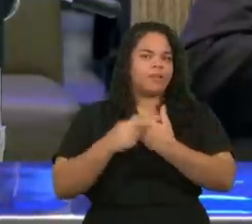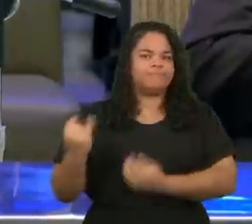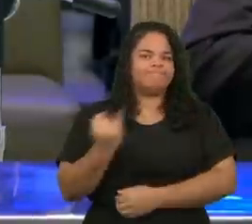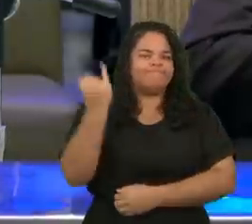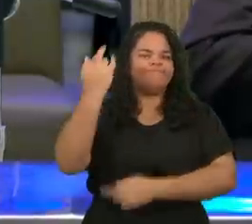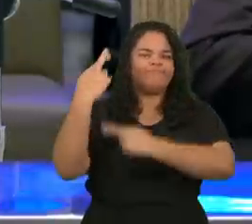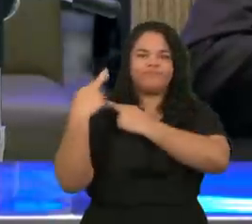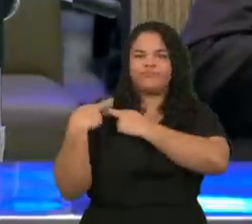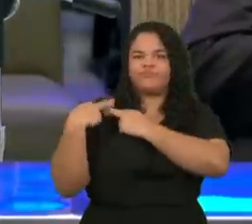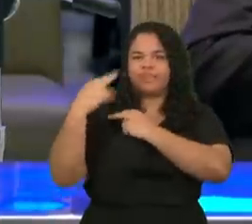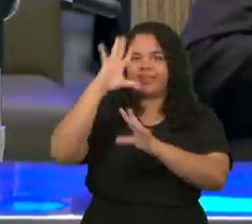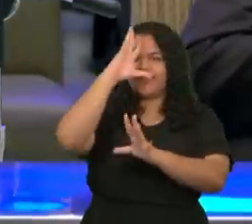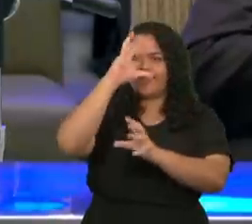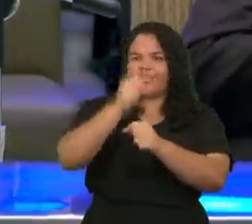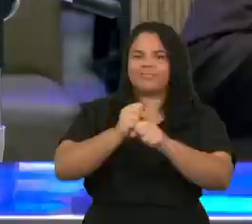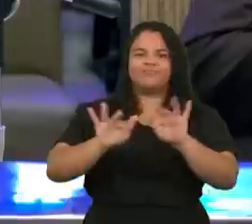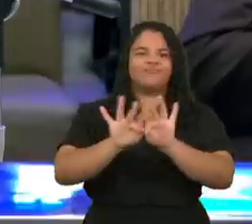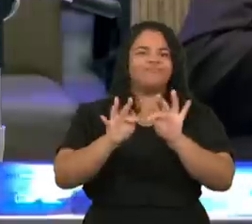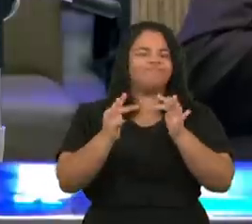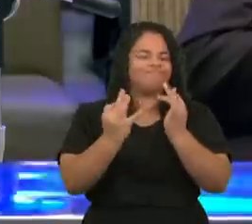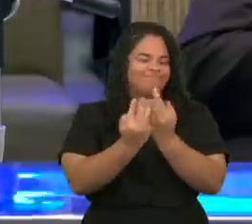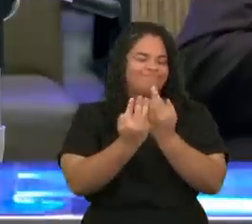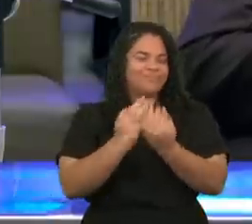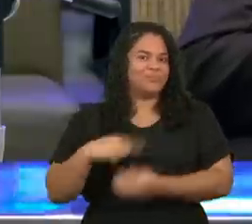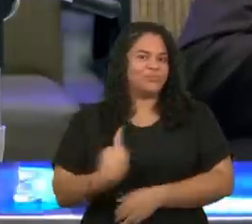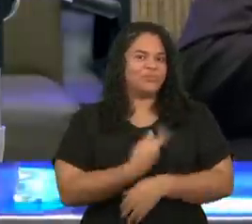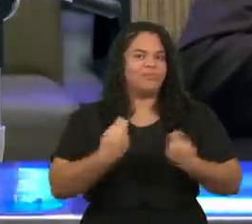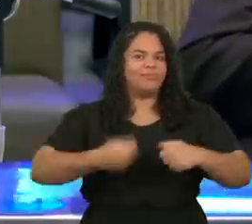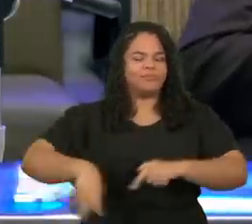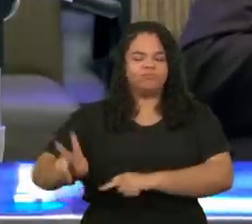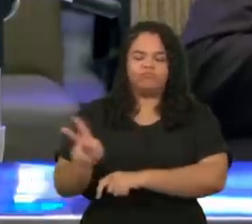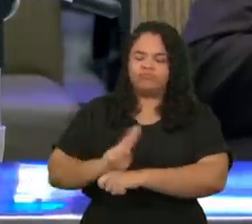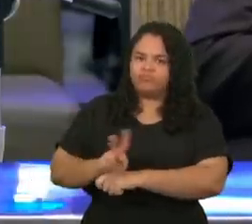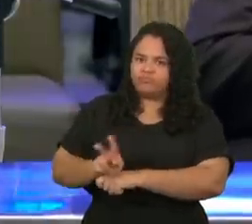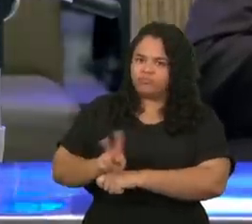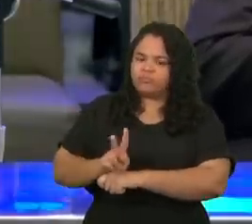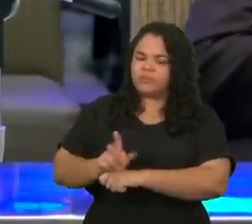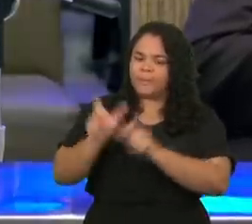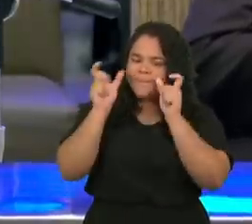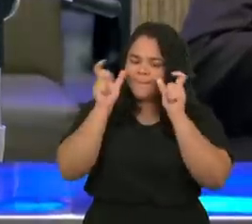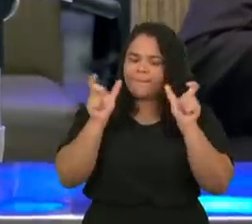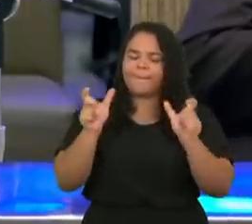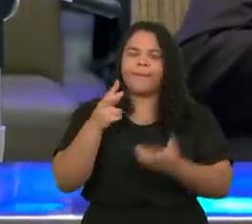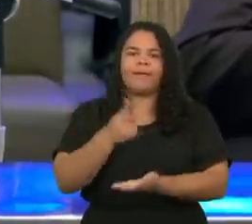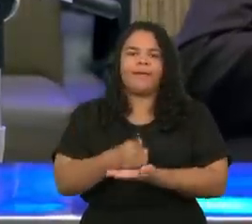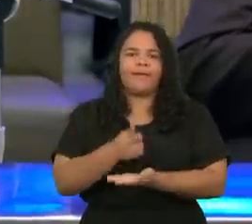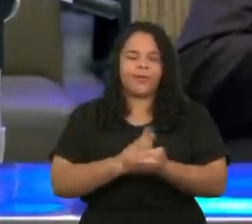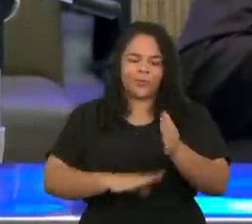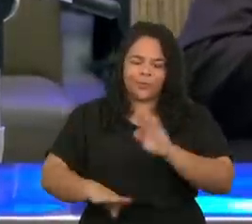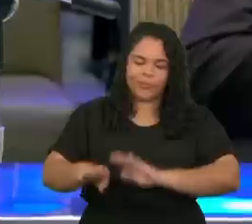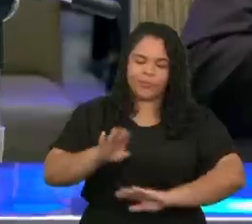lar de exercer a vigilância o cuidado